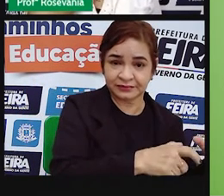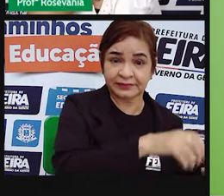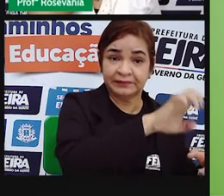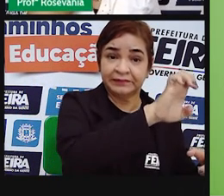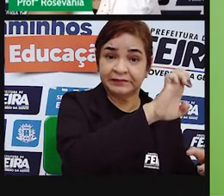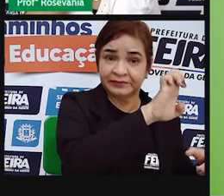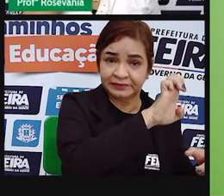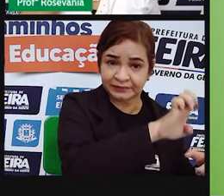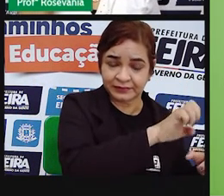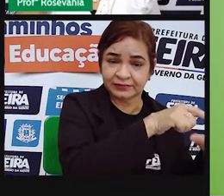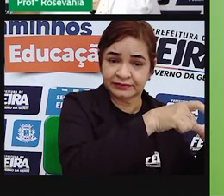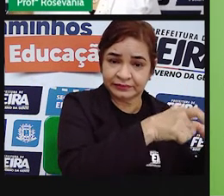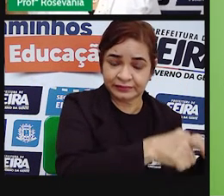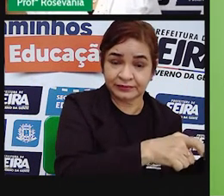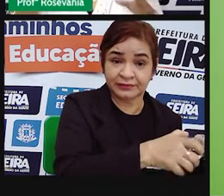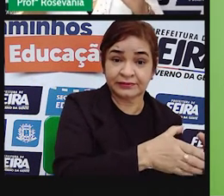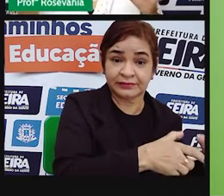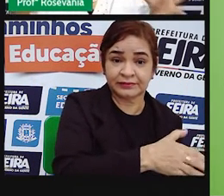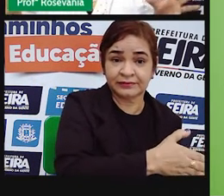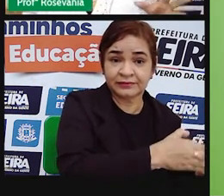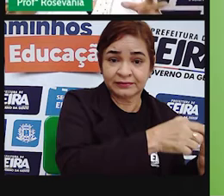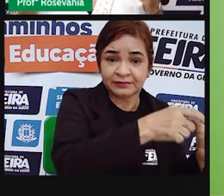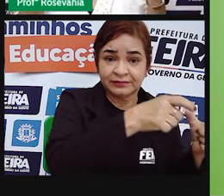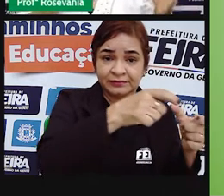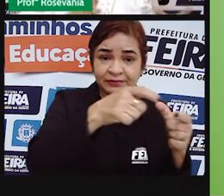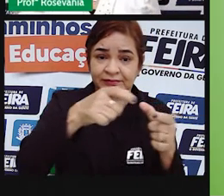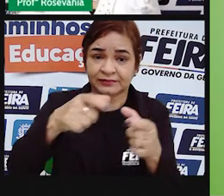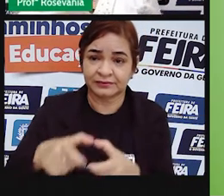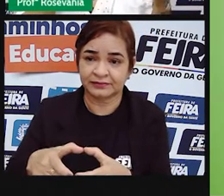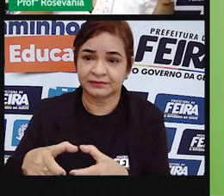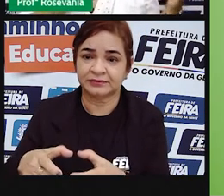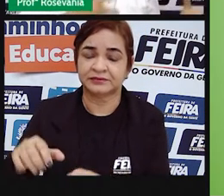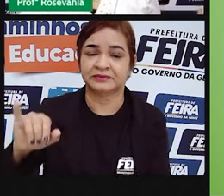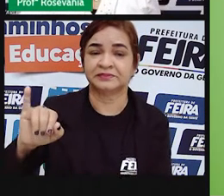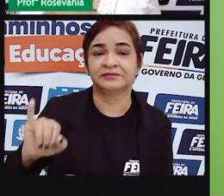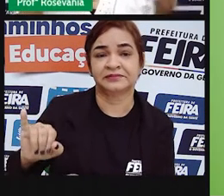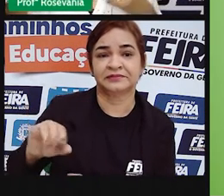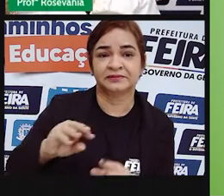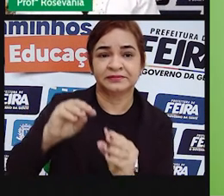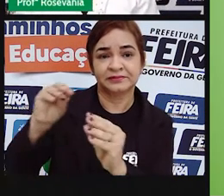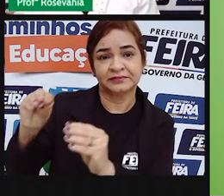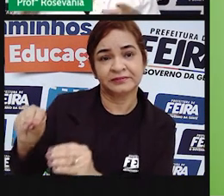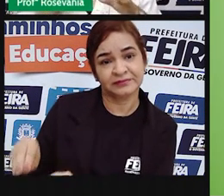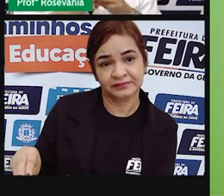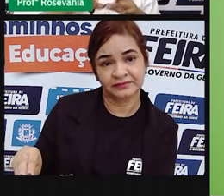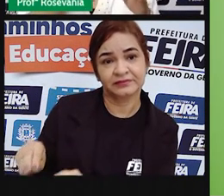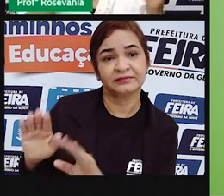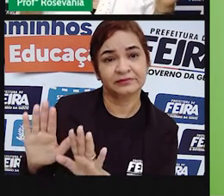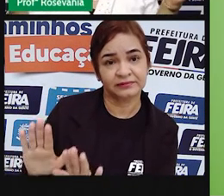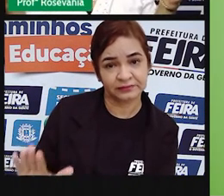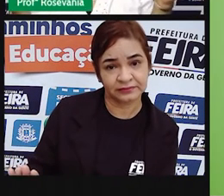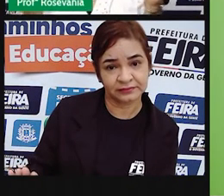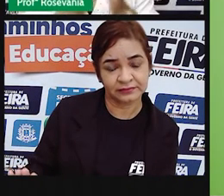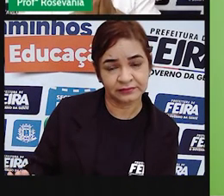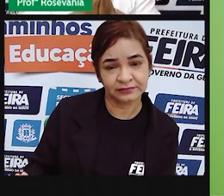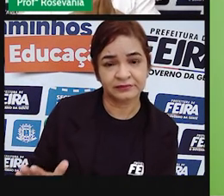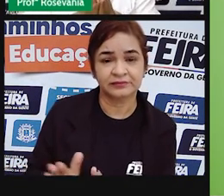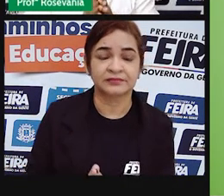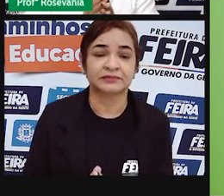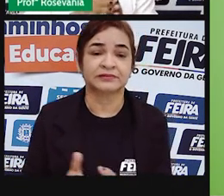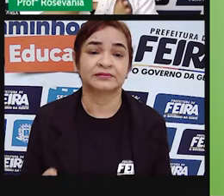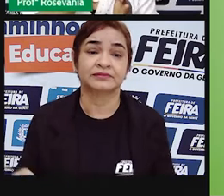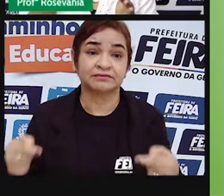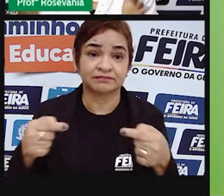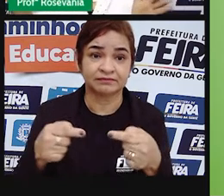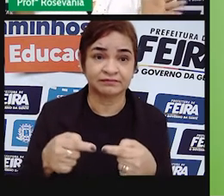aí então ele tem uma linha né que liga os dois esse processo de emigração e imigração eles não correm